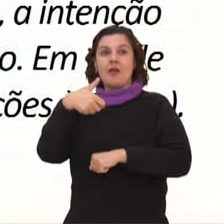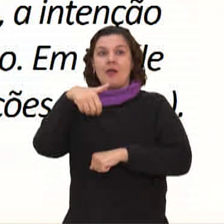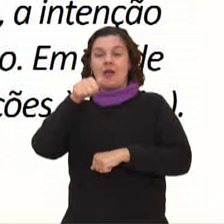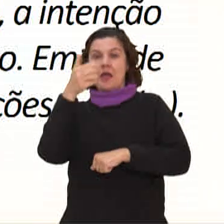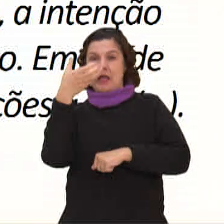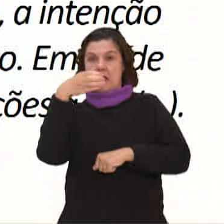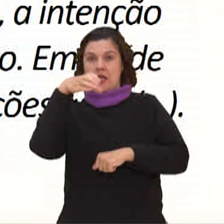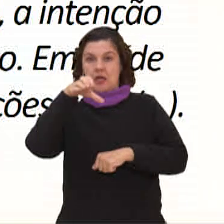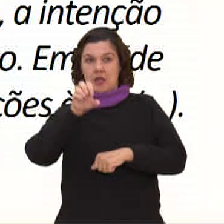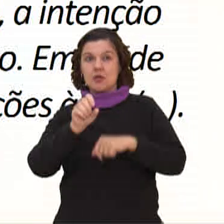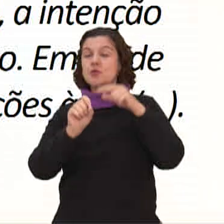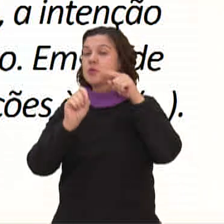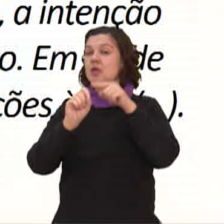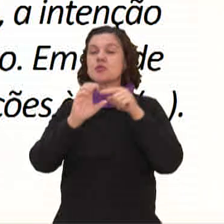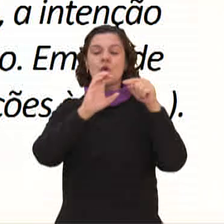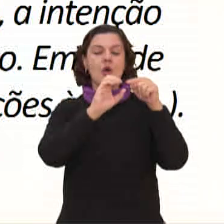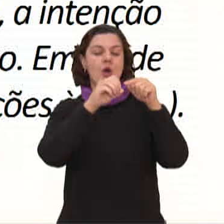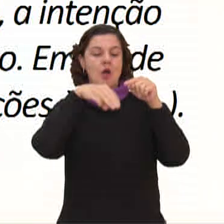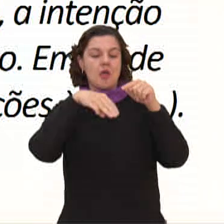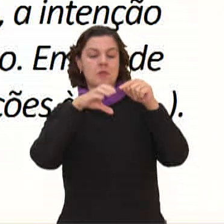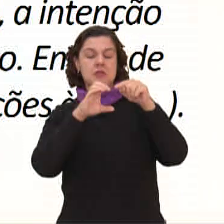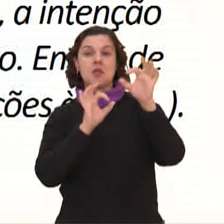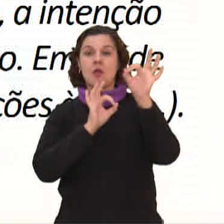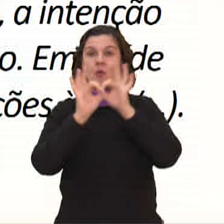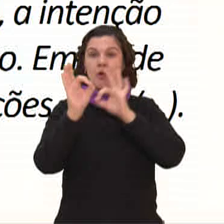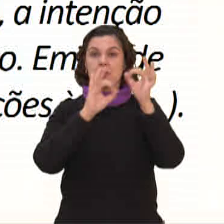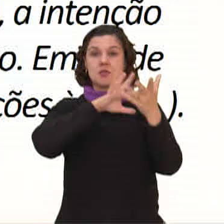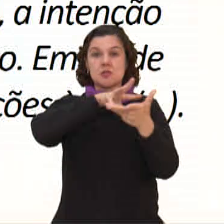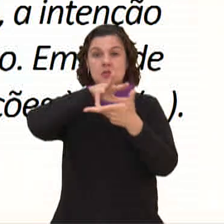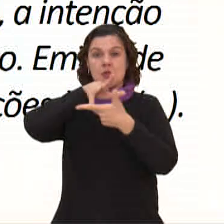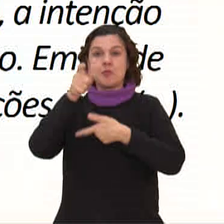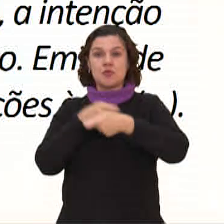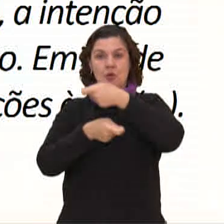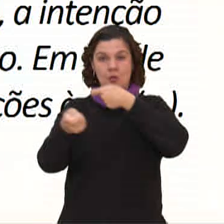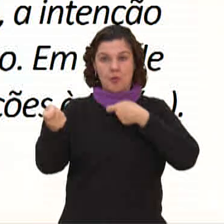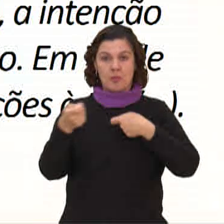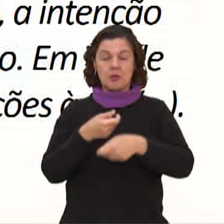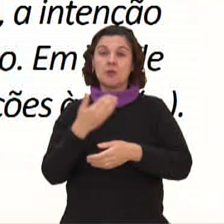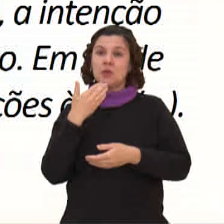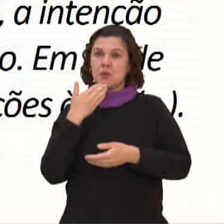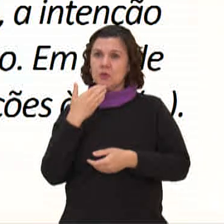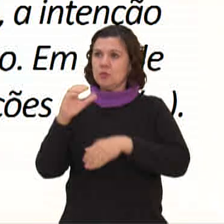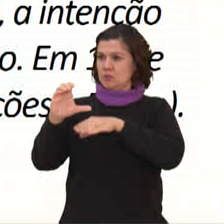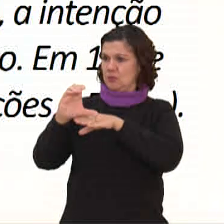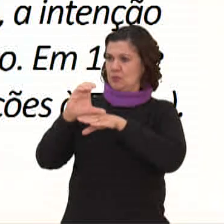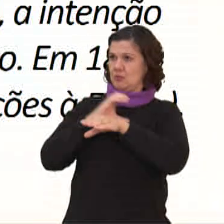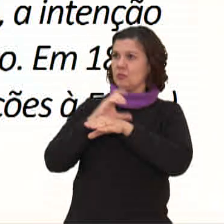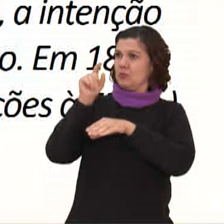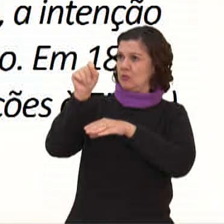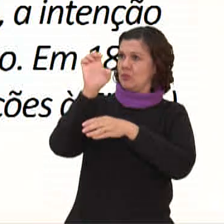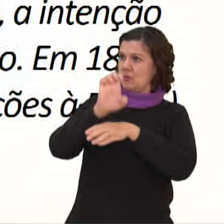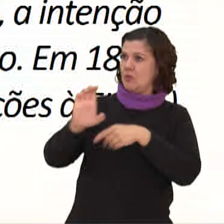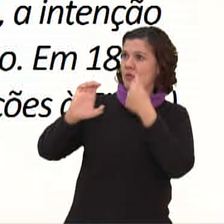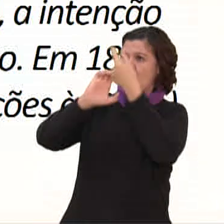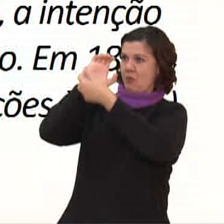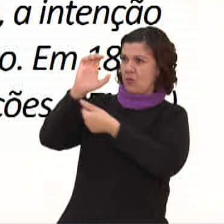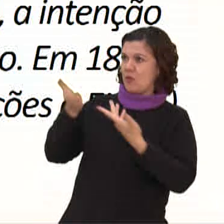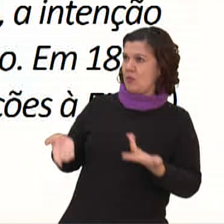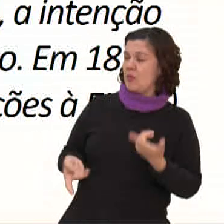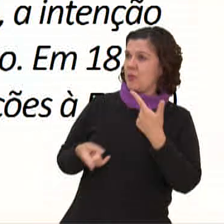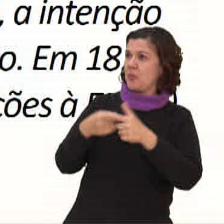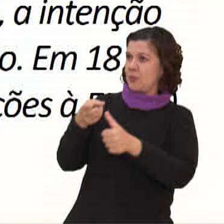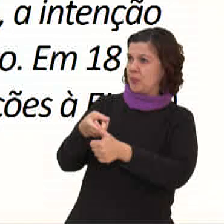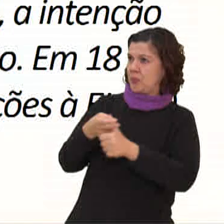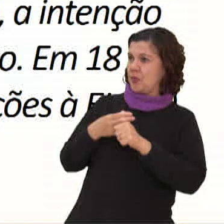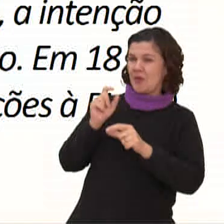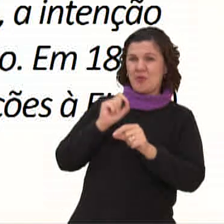Organização Mundial do Comércio. O pedido de compensação à União Europeia por causa